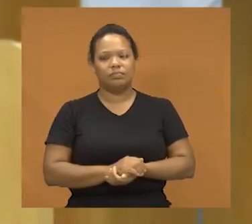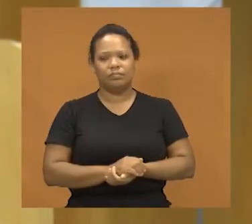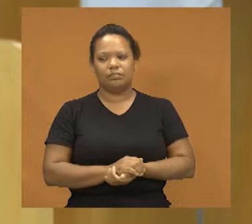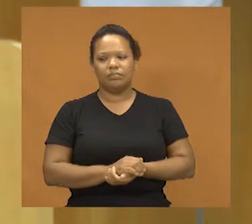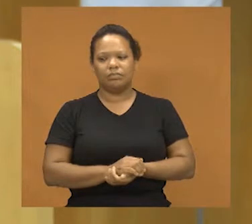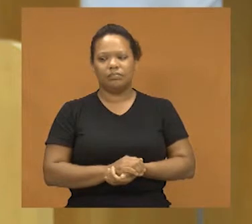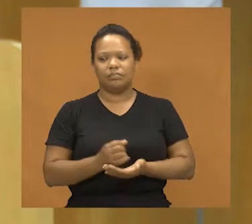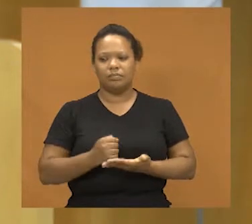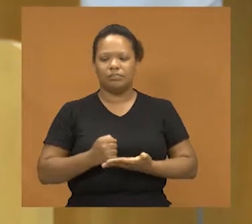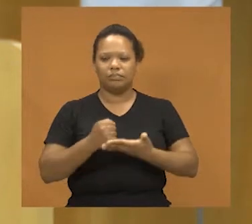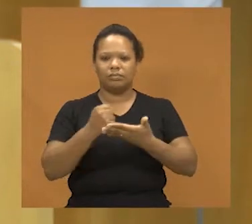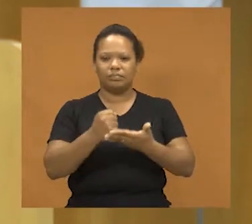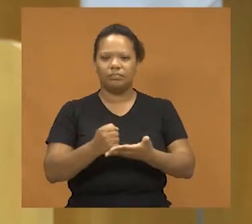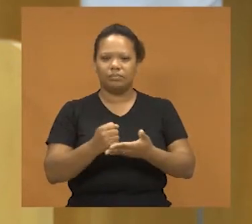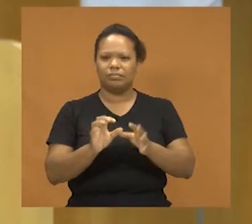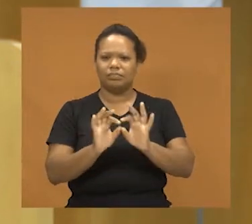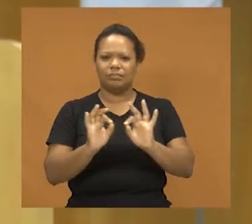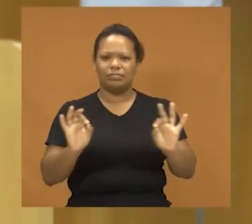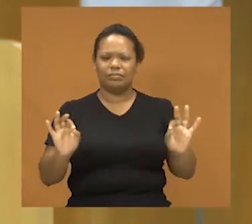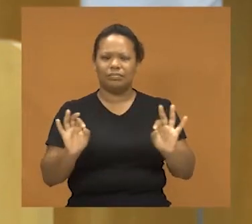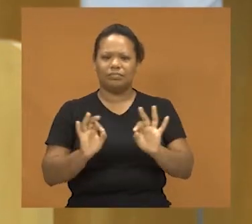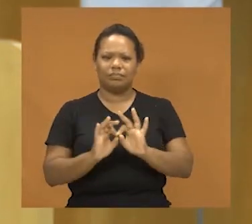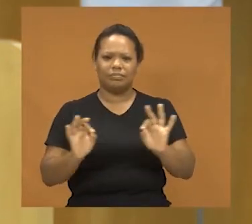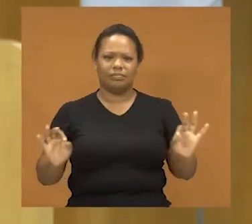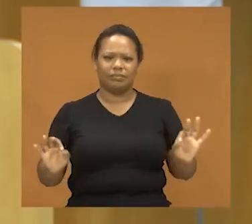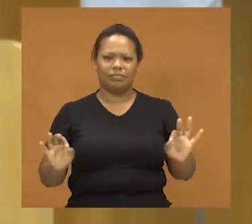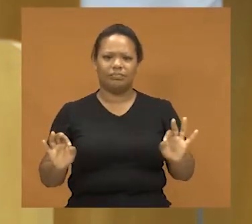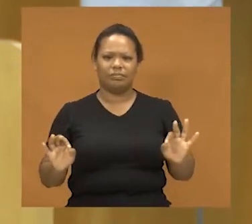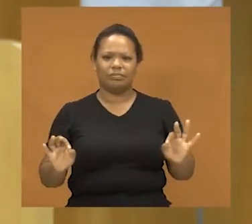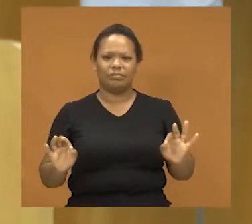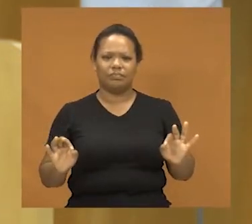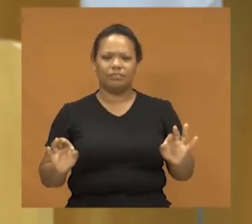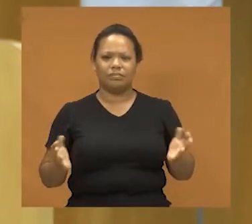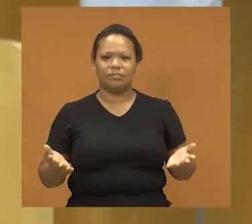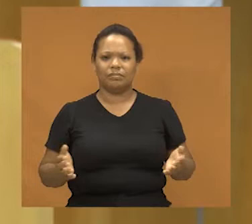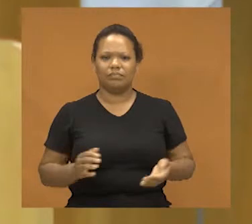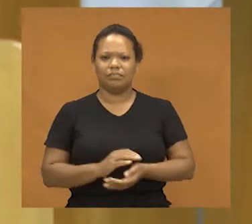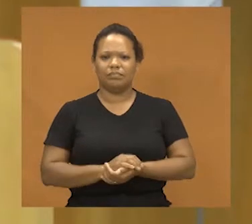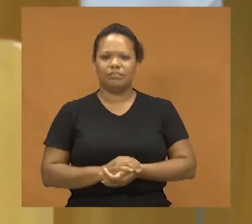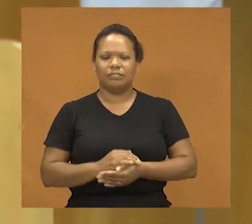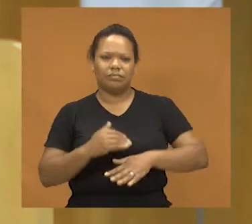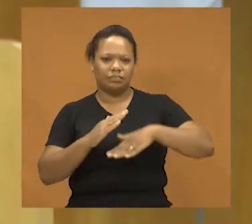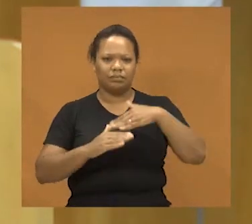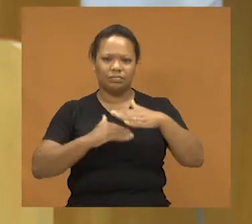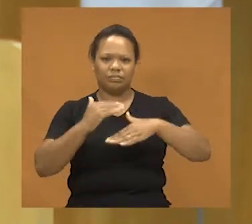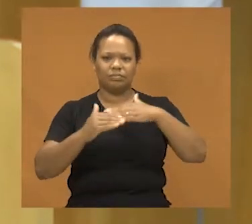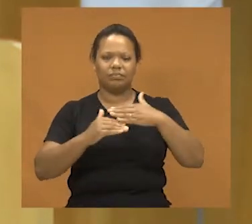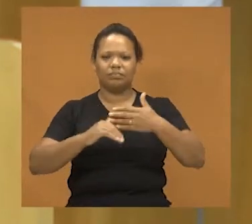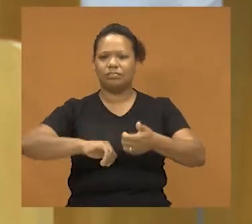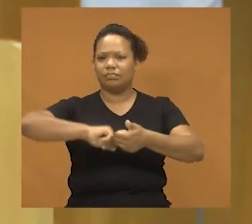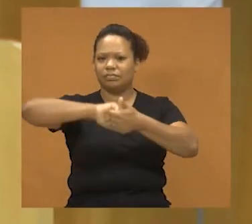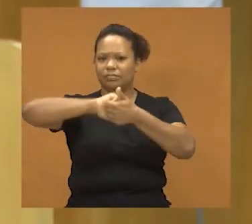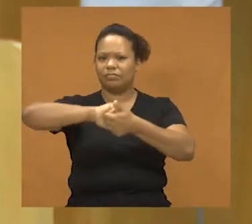as soluções, elas são relativamente simples. Tá? É uma questão de desenvolver um trabalho com qualidade,